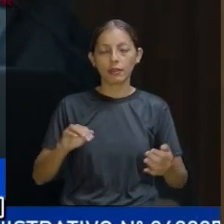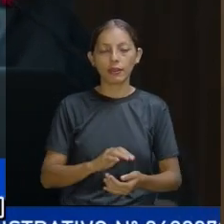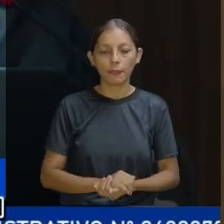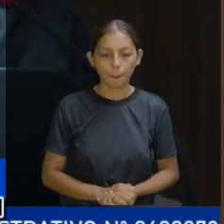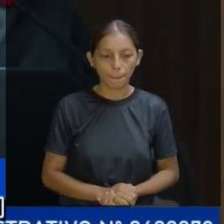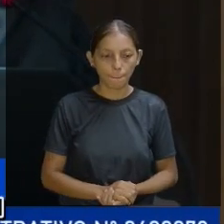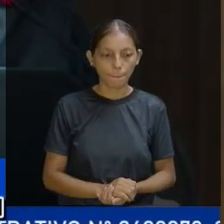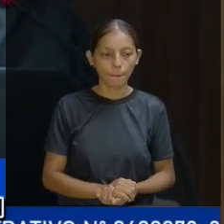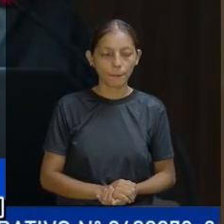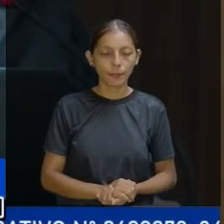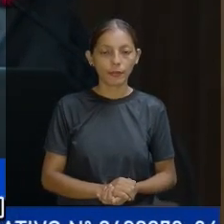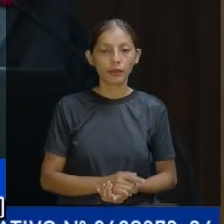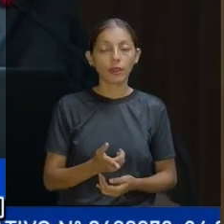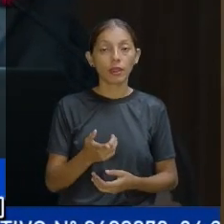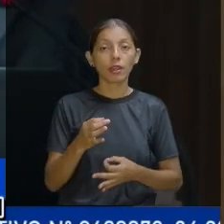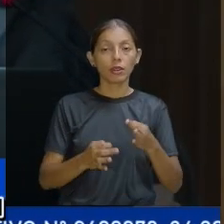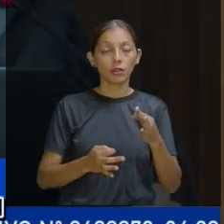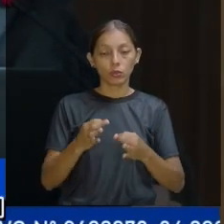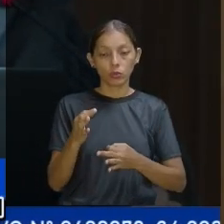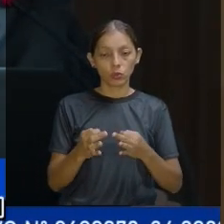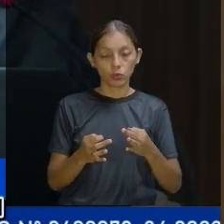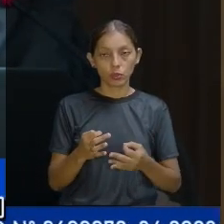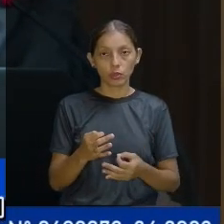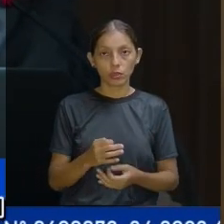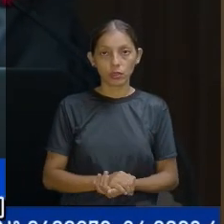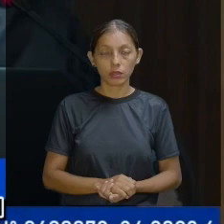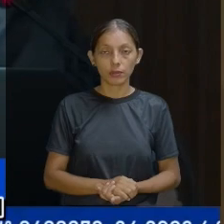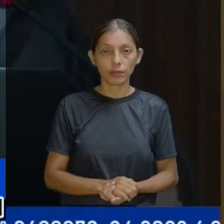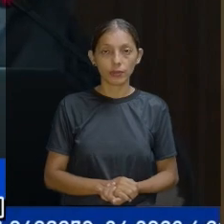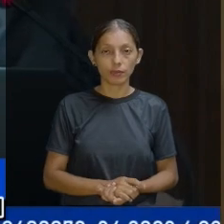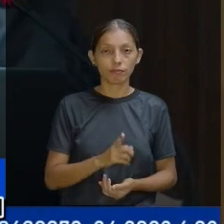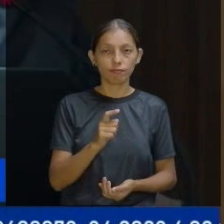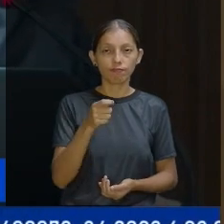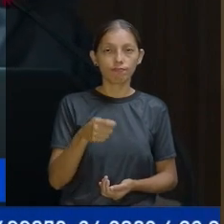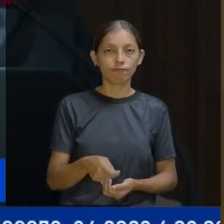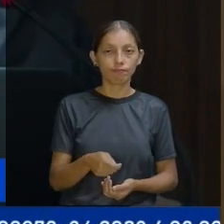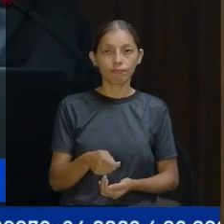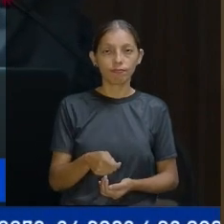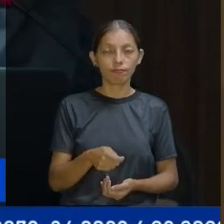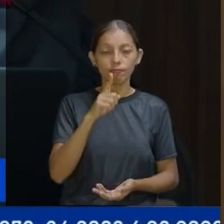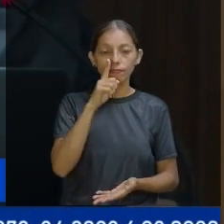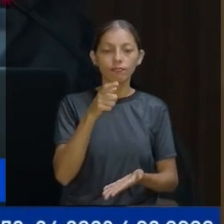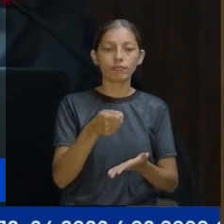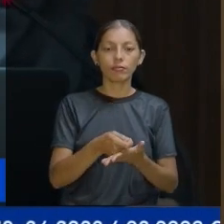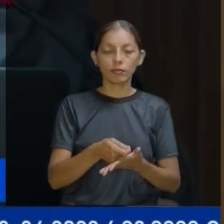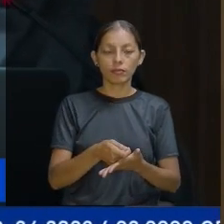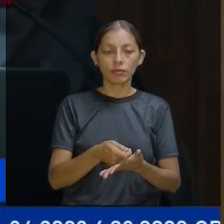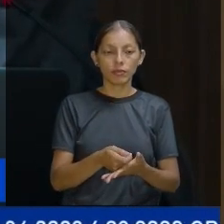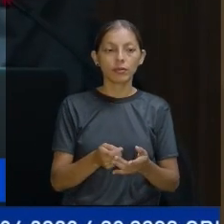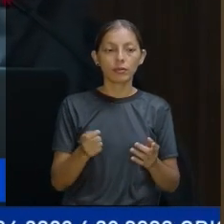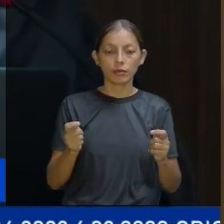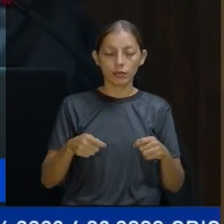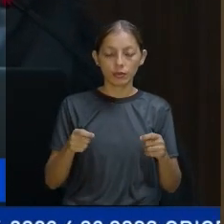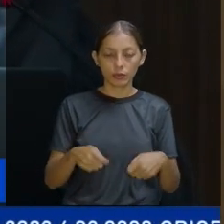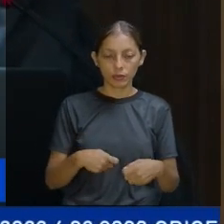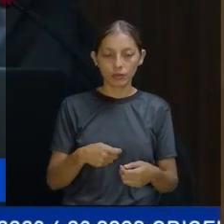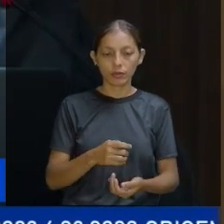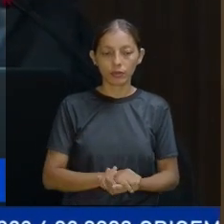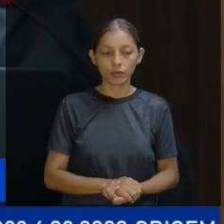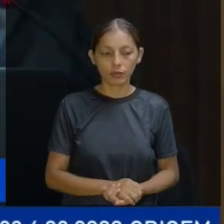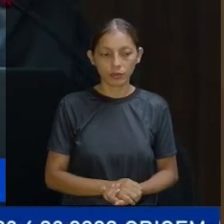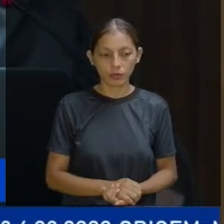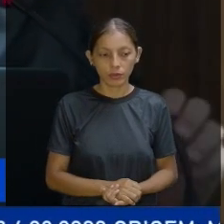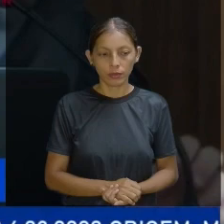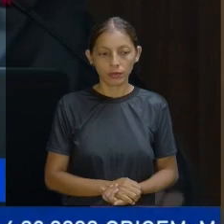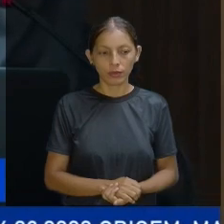da 2ª Vara ratificou seu posicionamento pela manutenção da distribuição de competências nos termos da